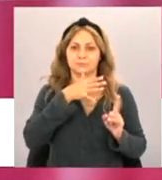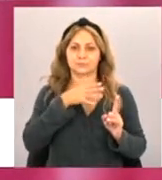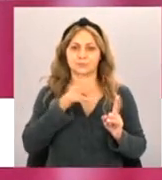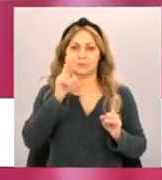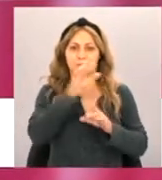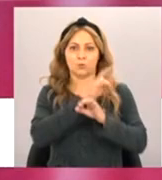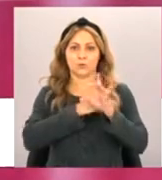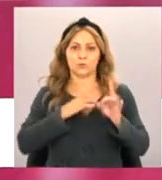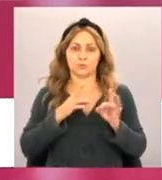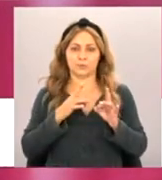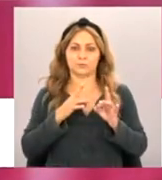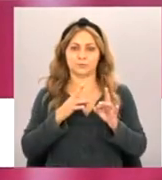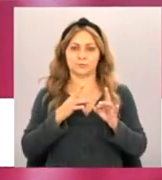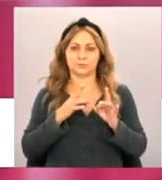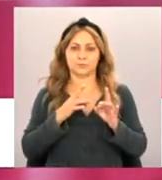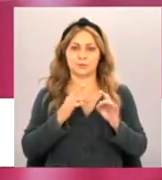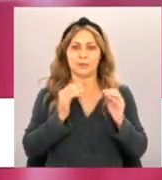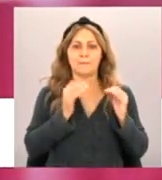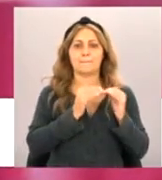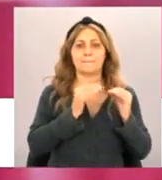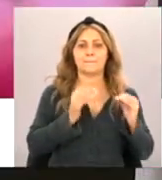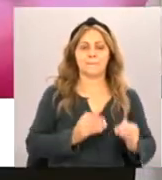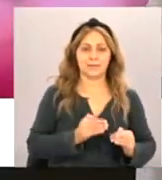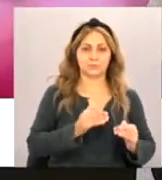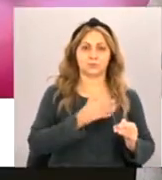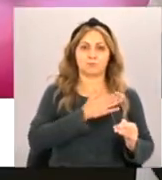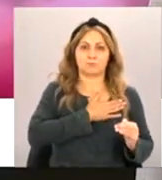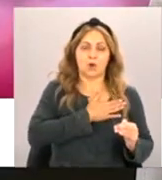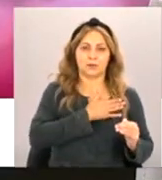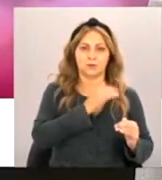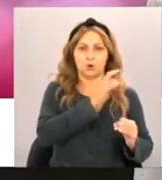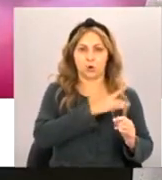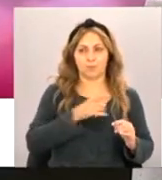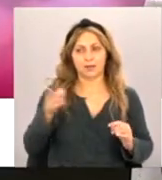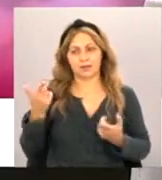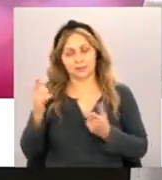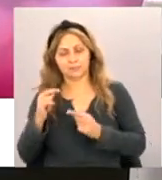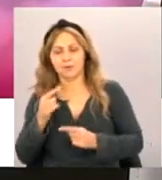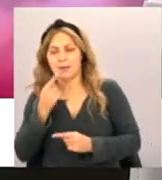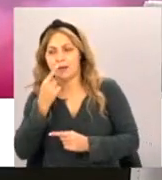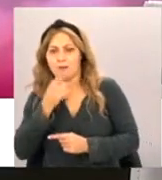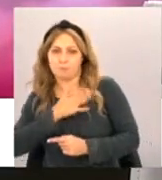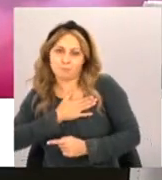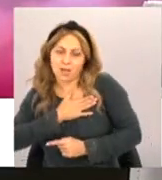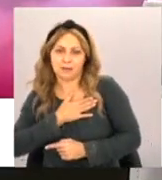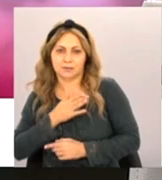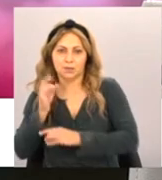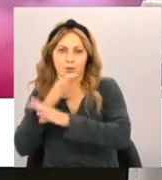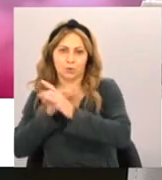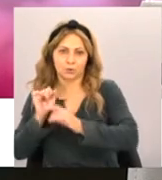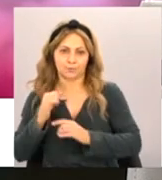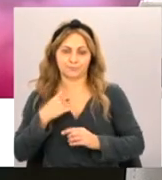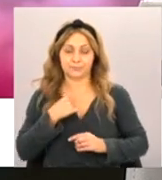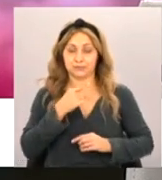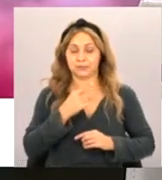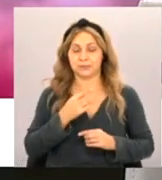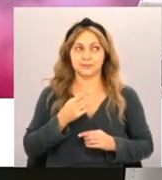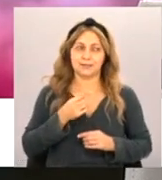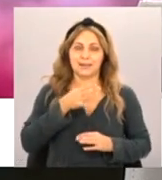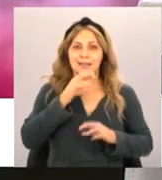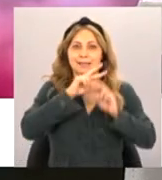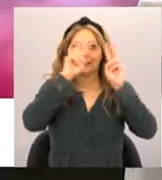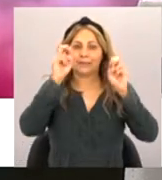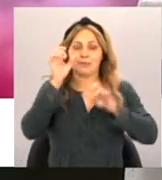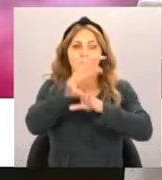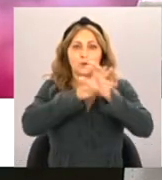União Europeia que é claramente menos europeia esta do que do livro e eu tenho alguma dificuldade com esses campeonatos europeus vou explicar por que a